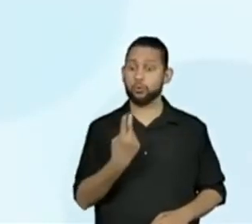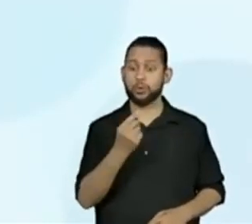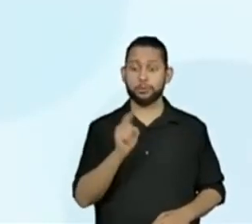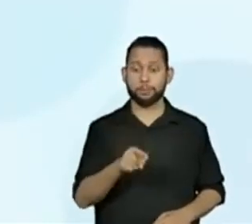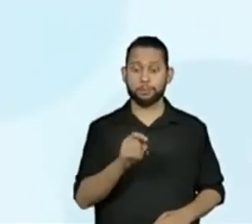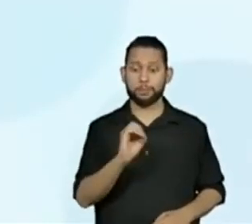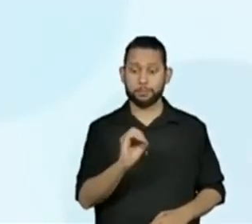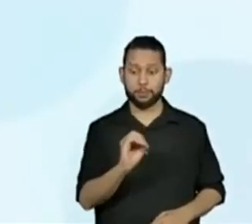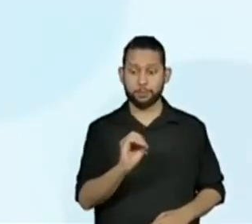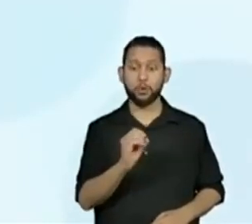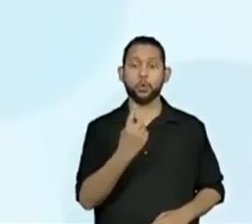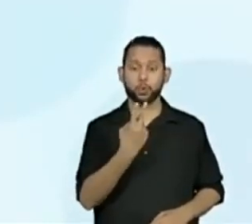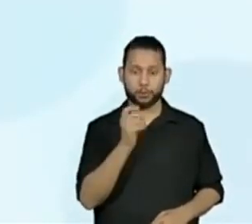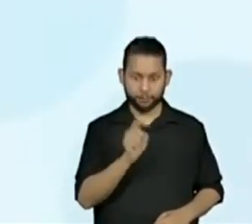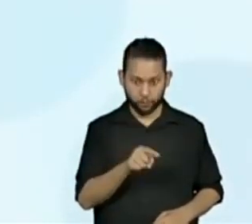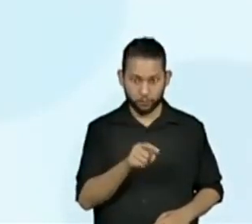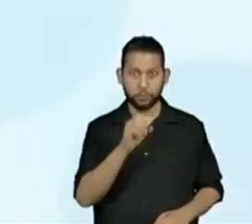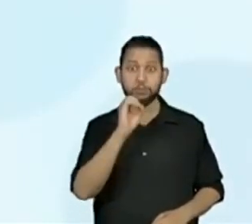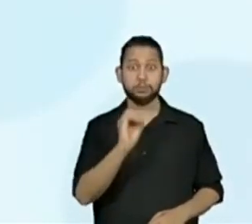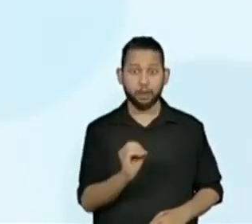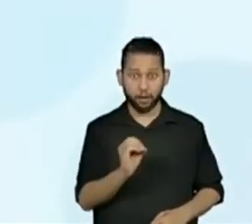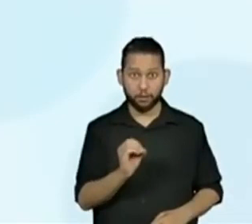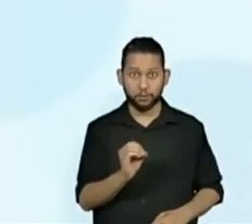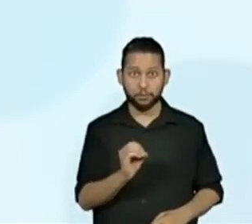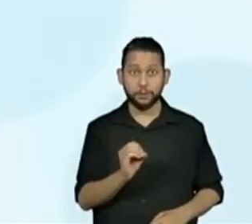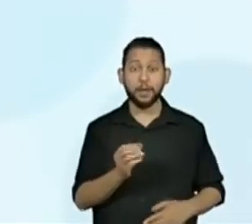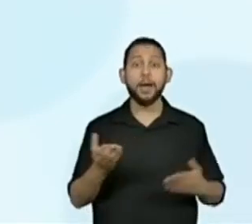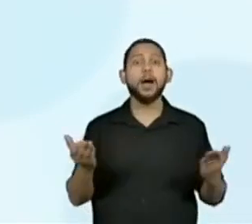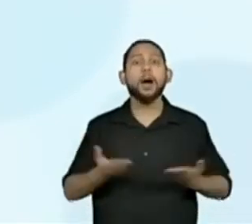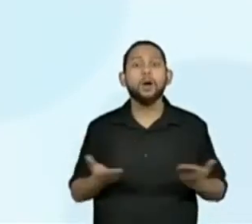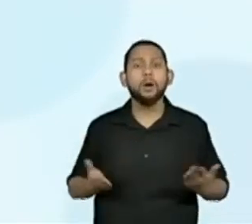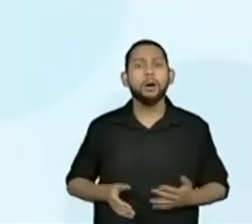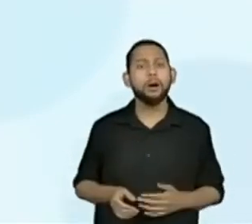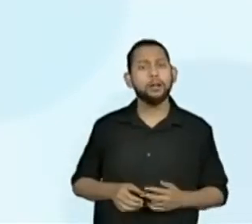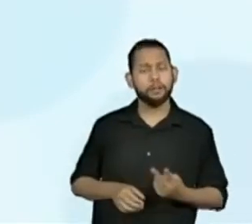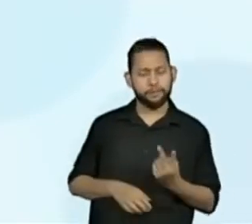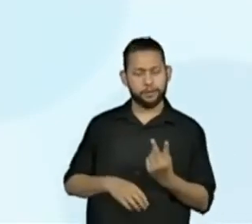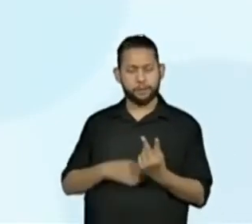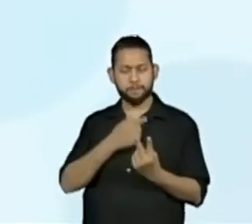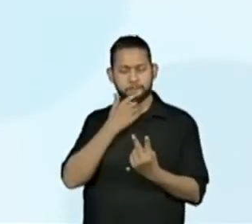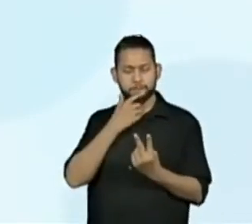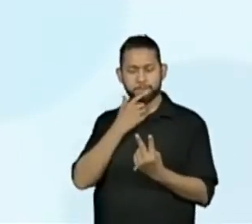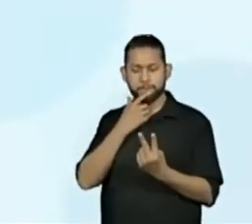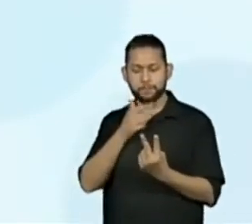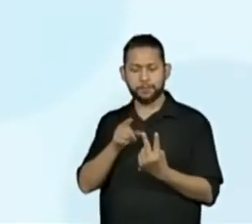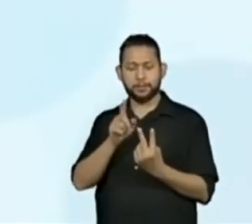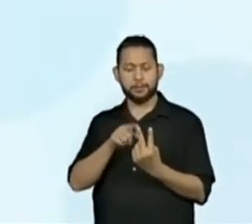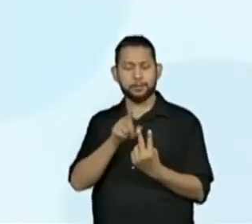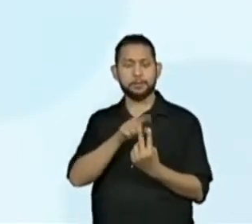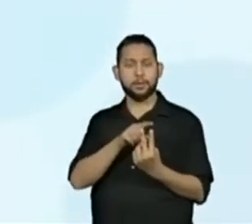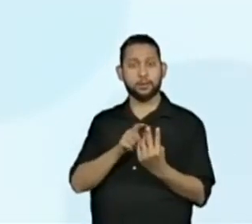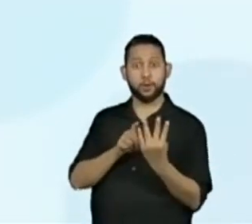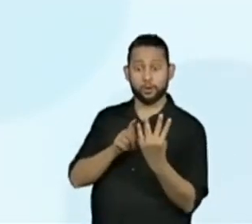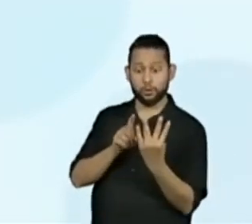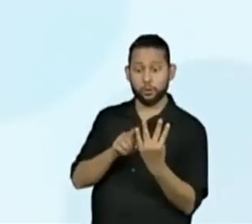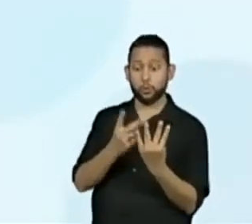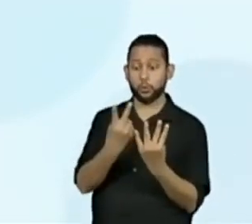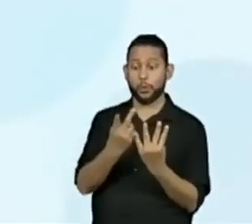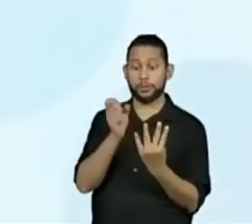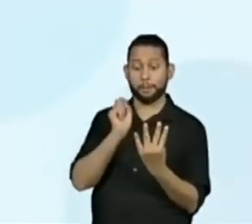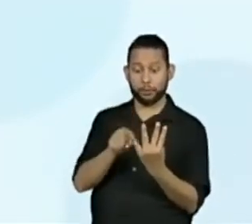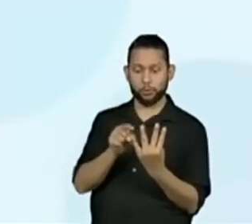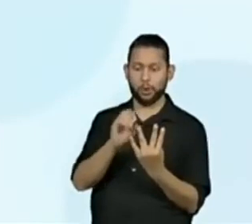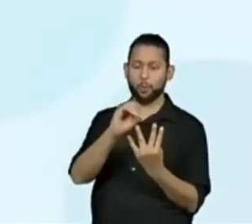aqui. Nenhum na posição da centena nos 2. Mas e agora? Nós precisamos